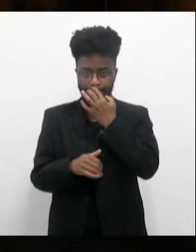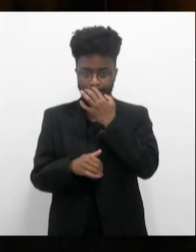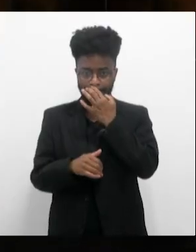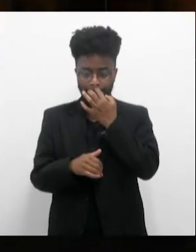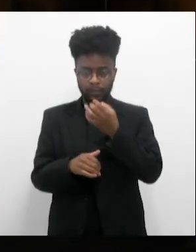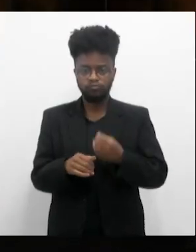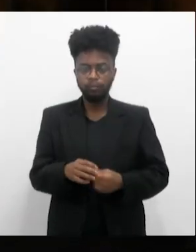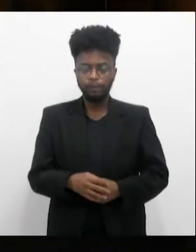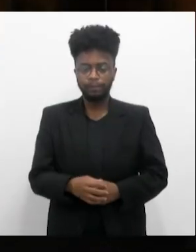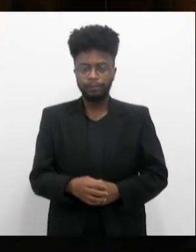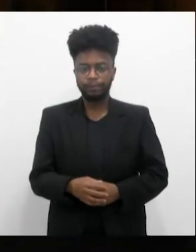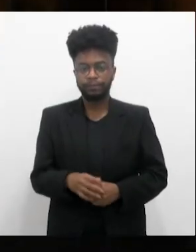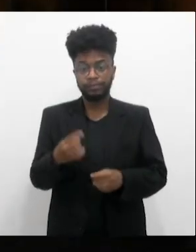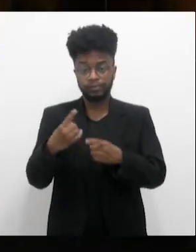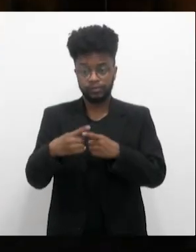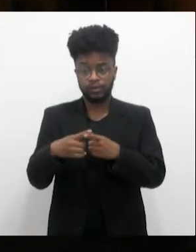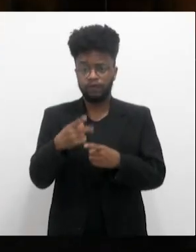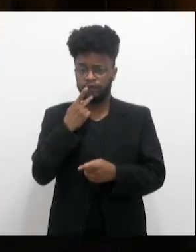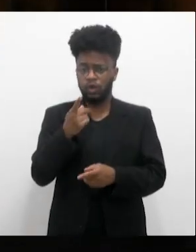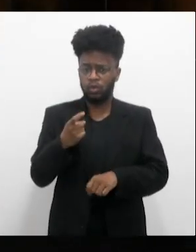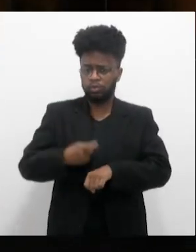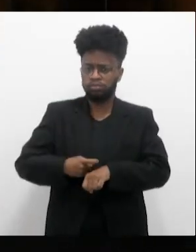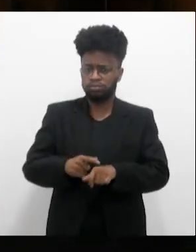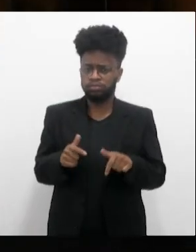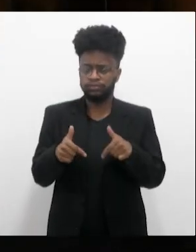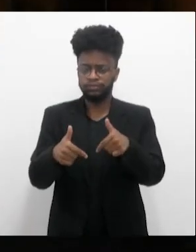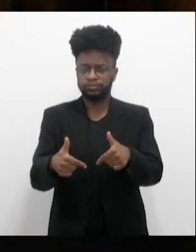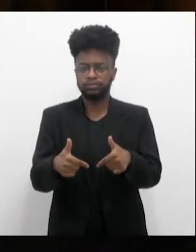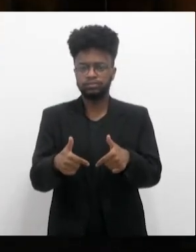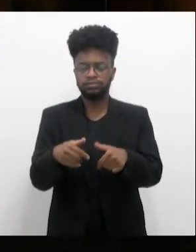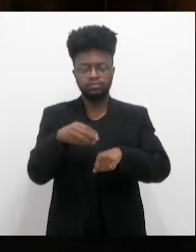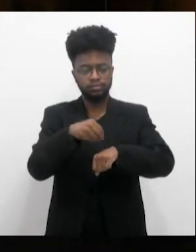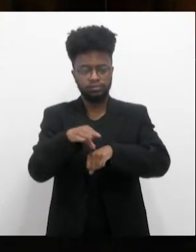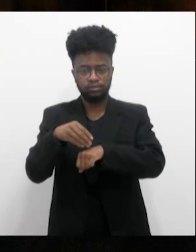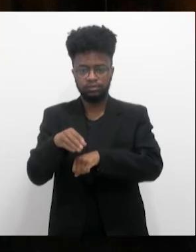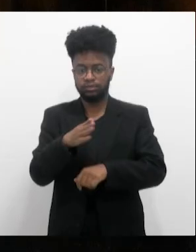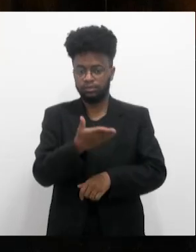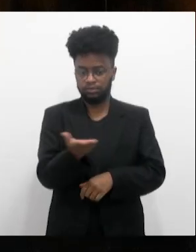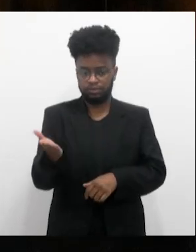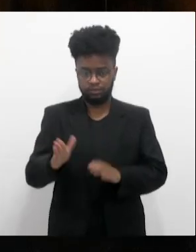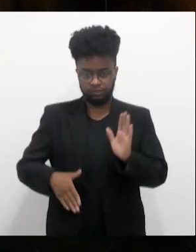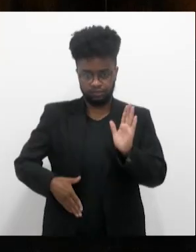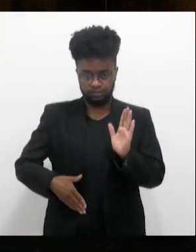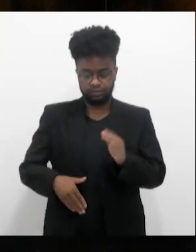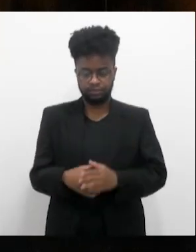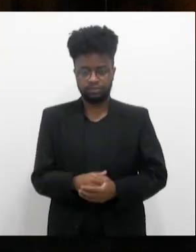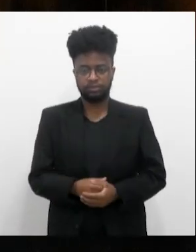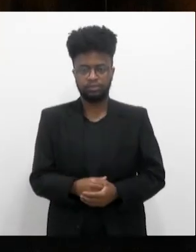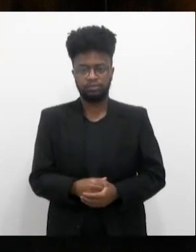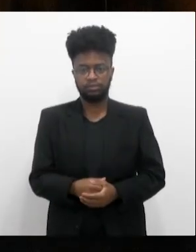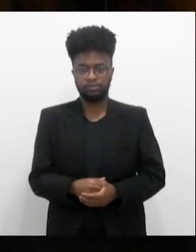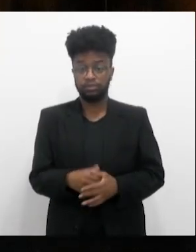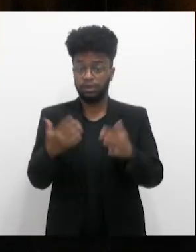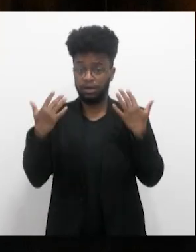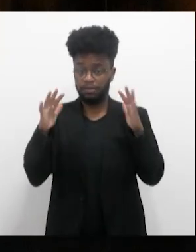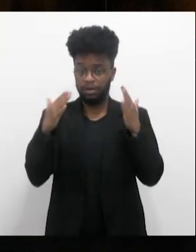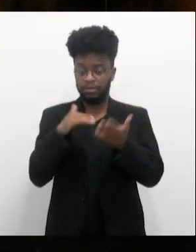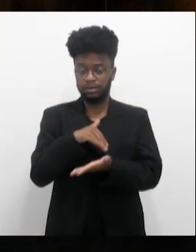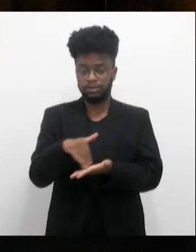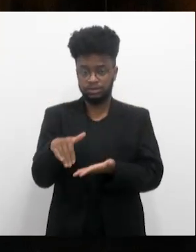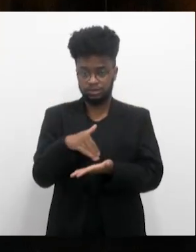falou com firmeza para um recado para os vagabundos. Parabéns,